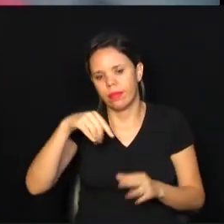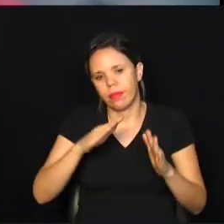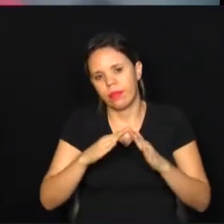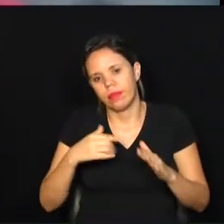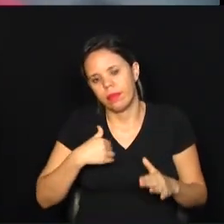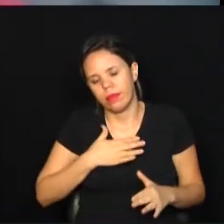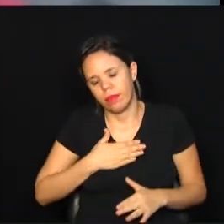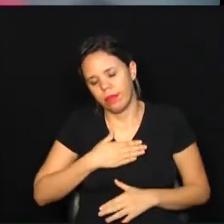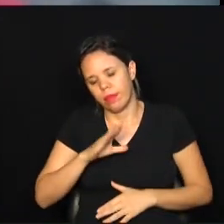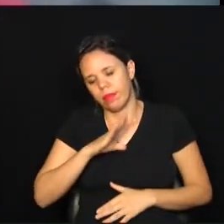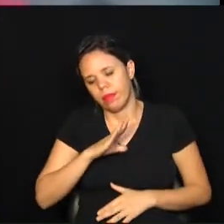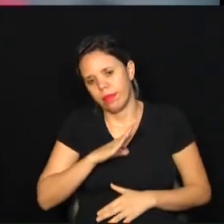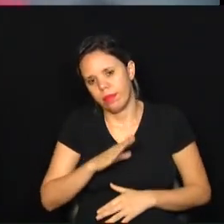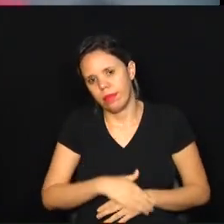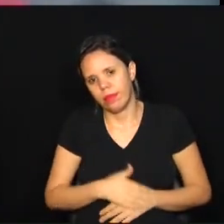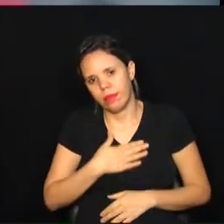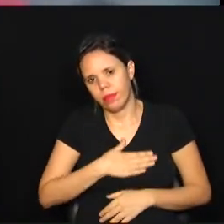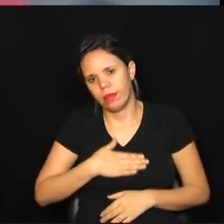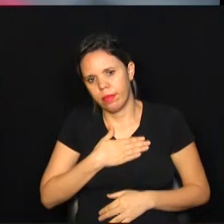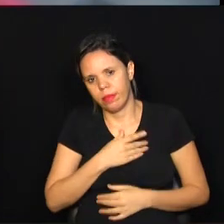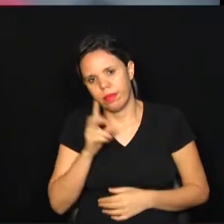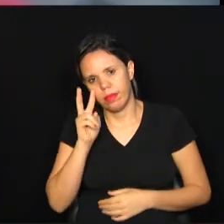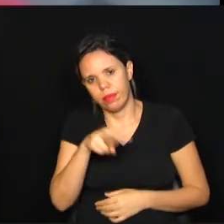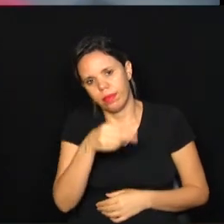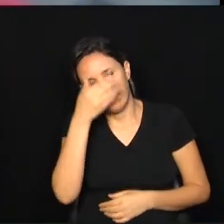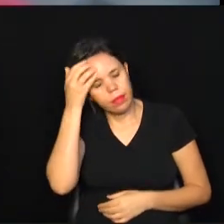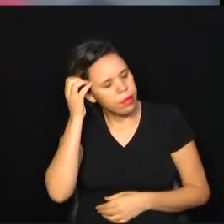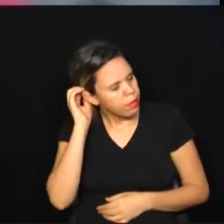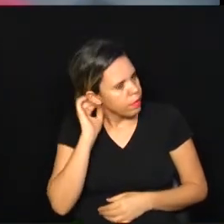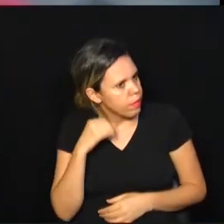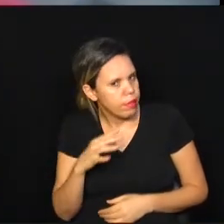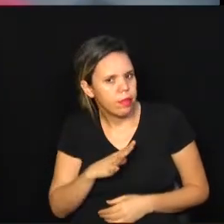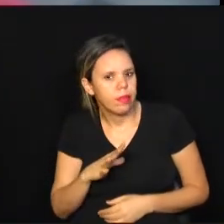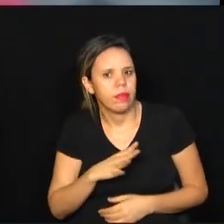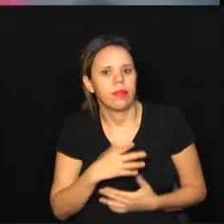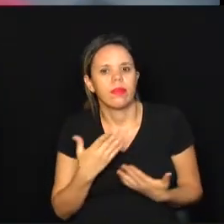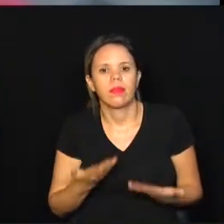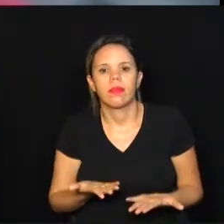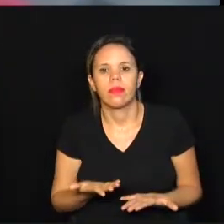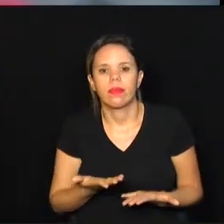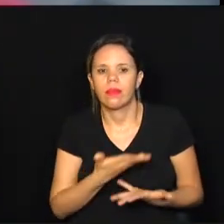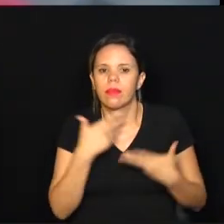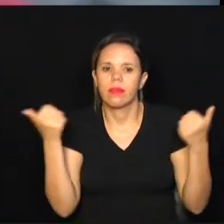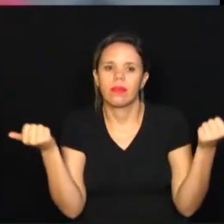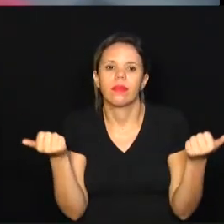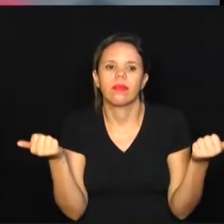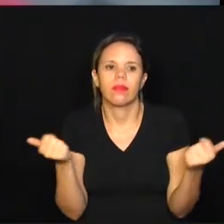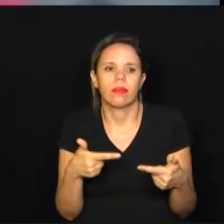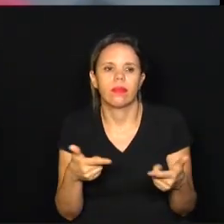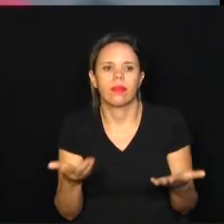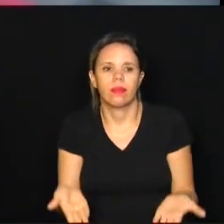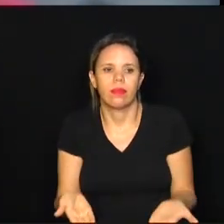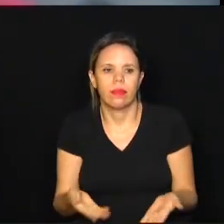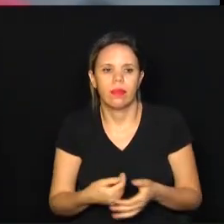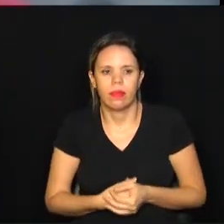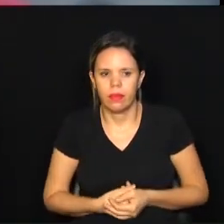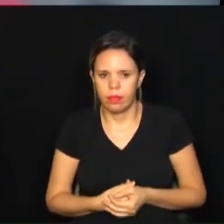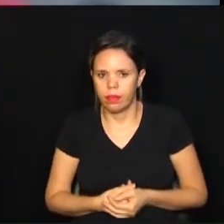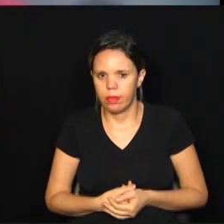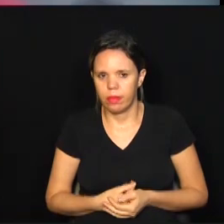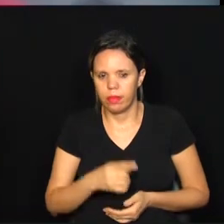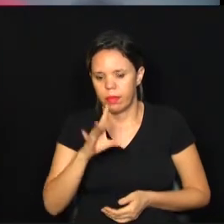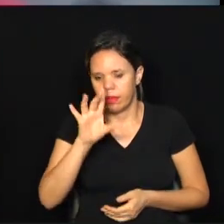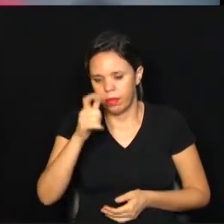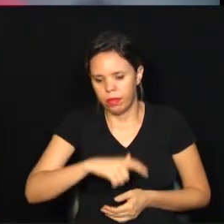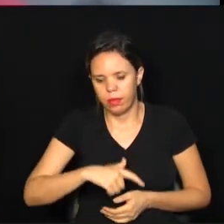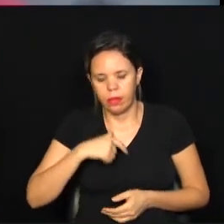minha cidade. Eu gostaria muito de ver, né, a nossa cidade muito melhor do que ela é, né? Então, eu não sou só